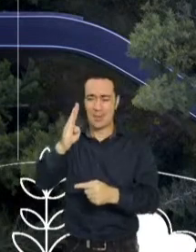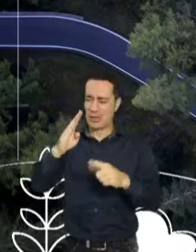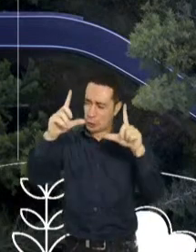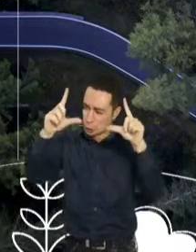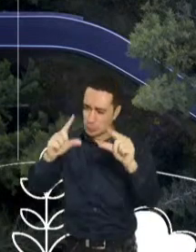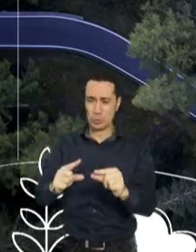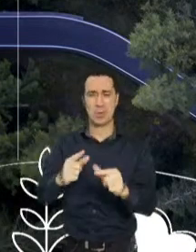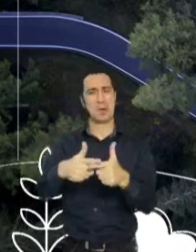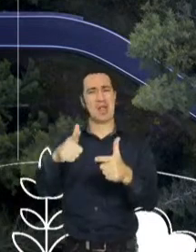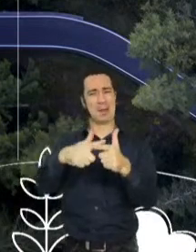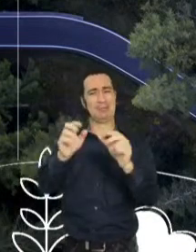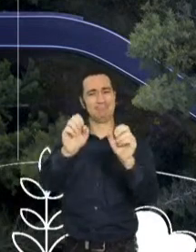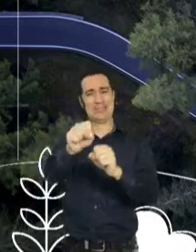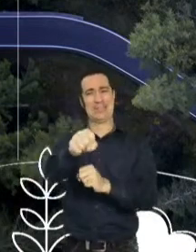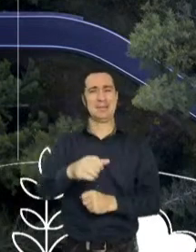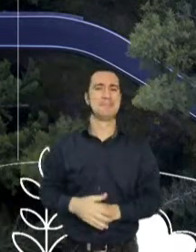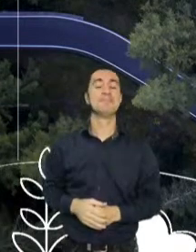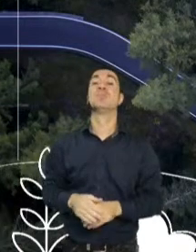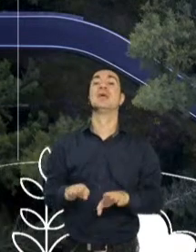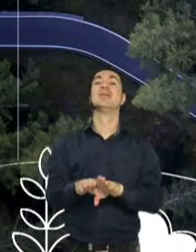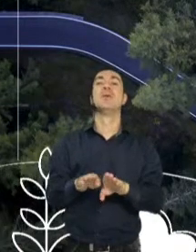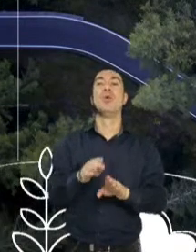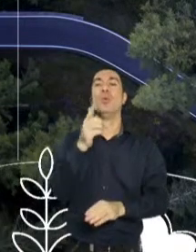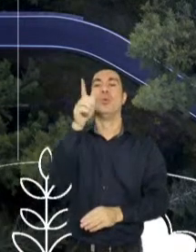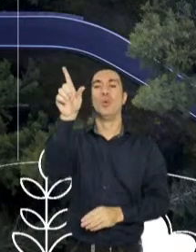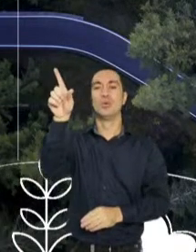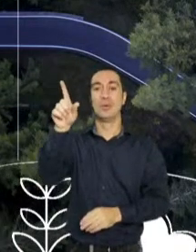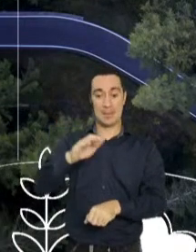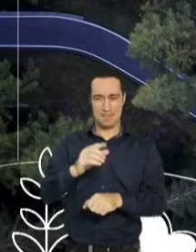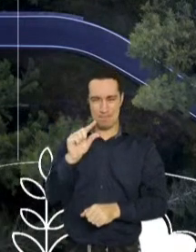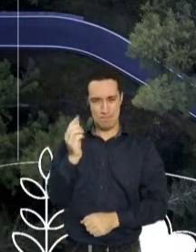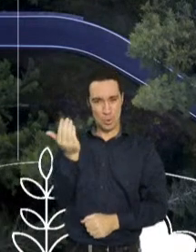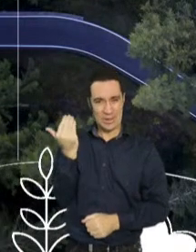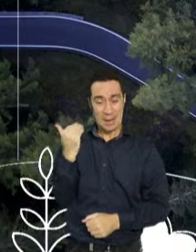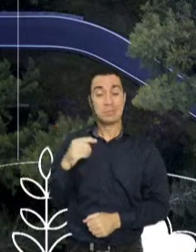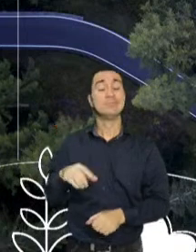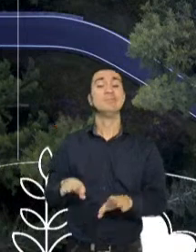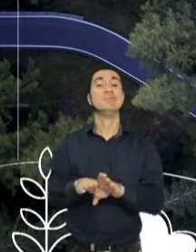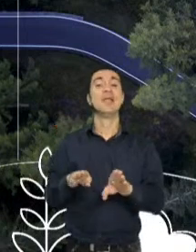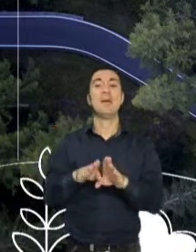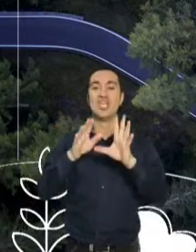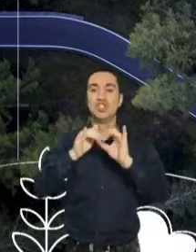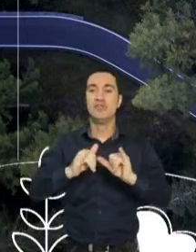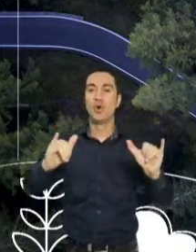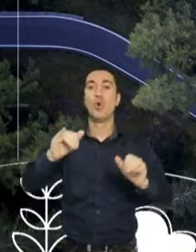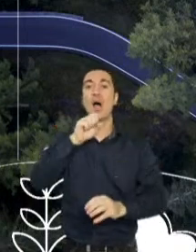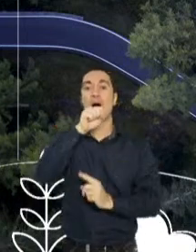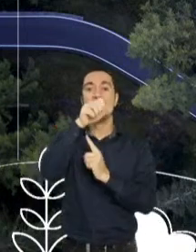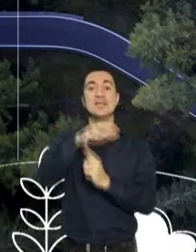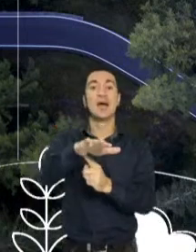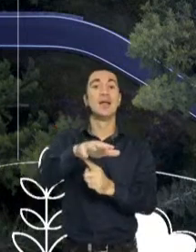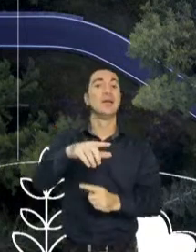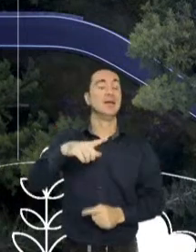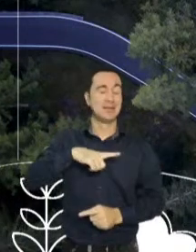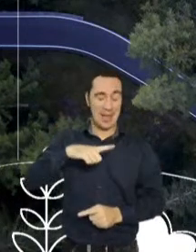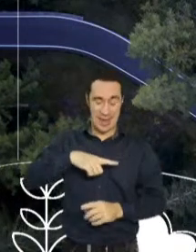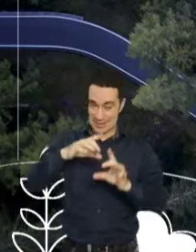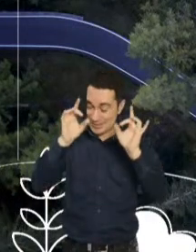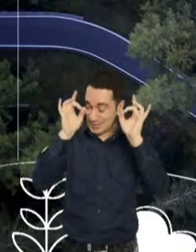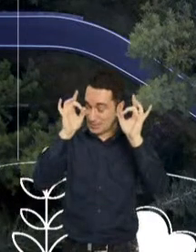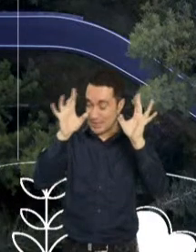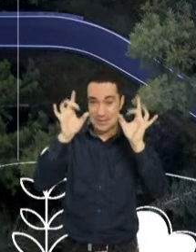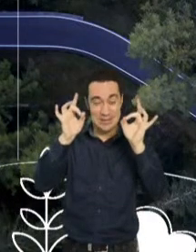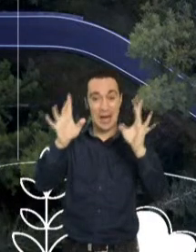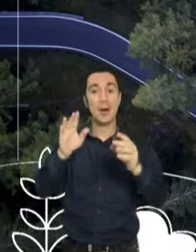inicial. E ainda, mais recentemente, a gente divulgou que a Scania está habilitada